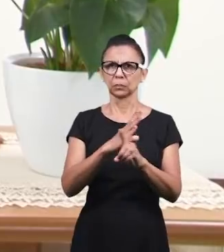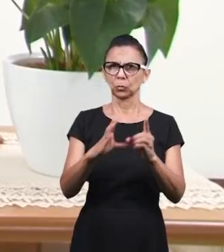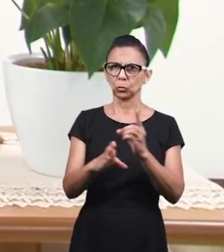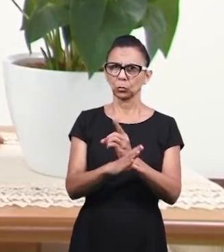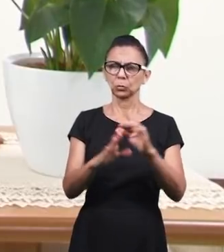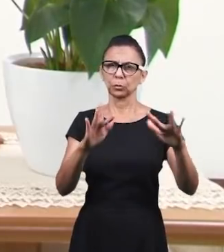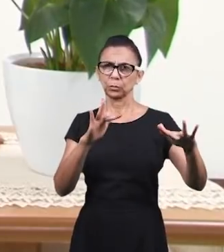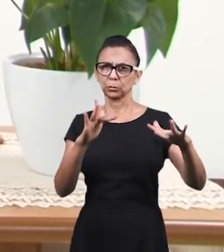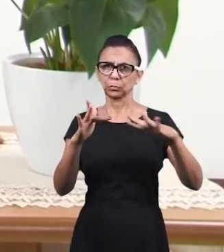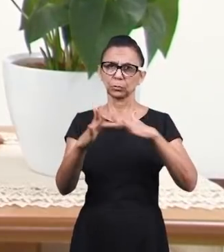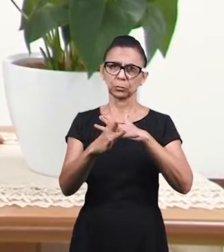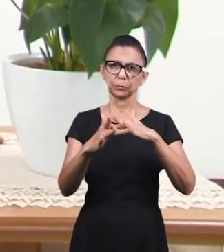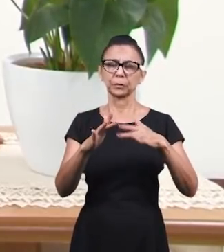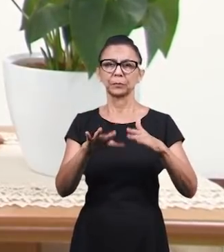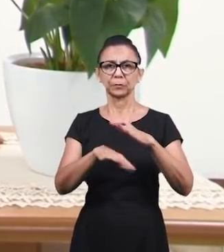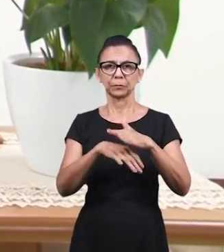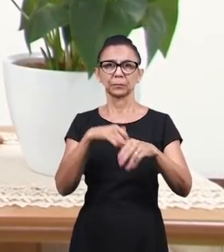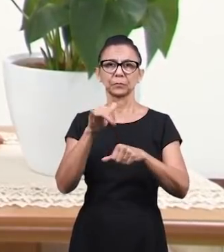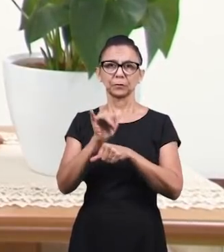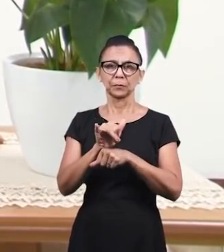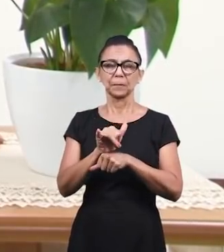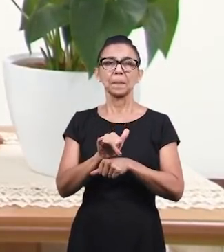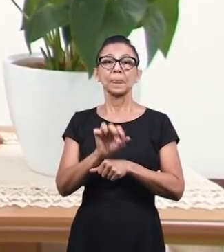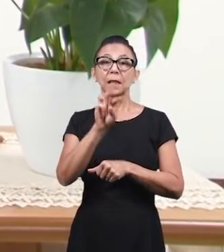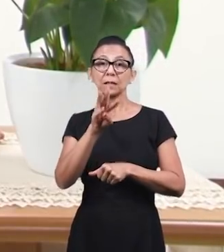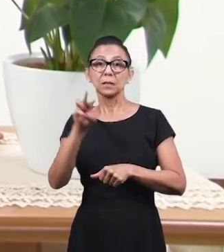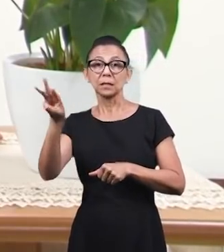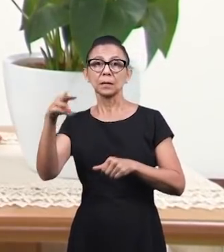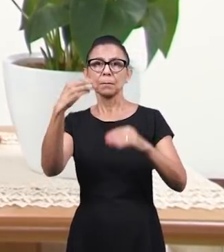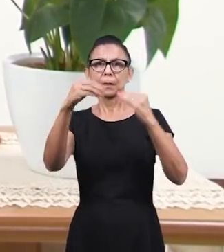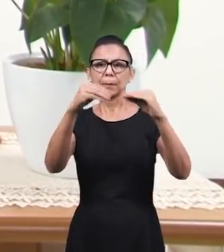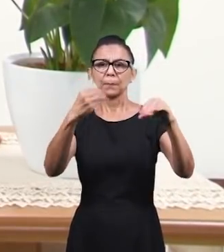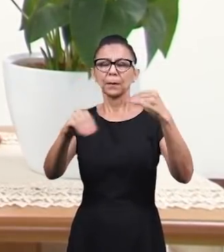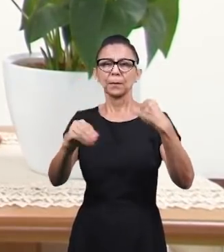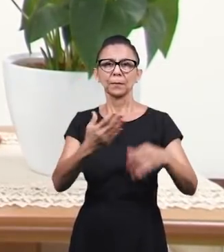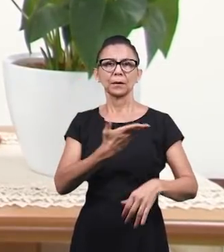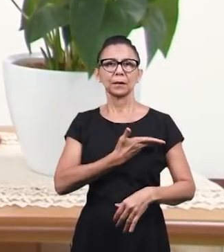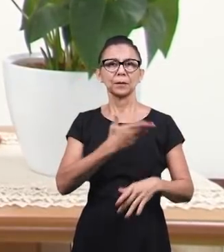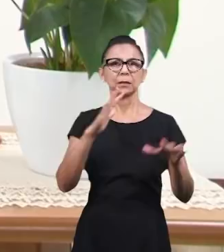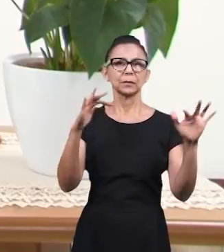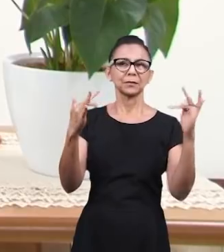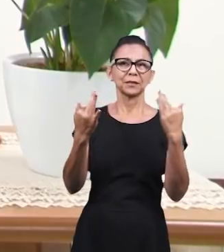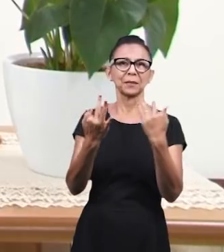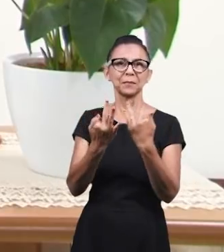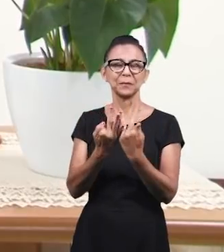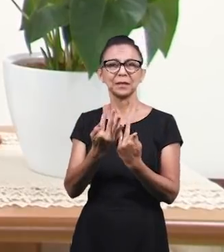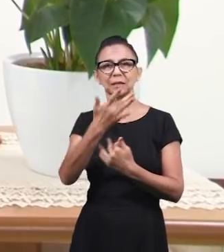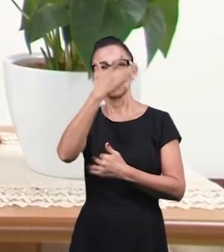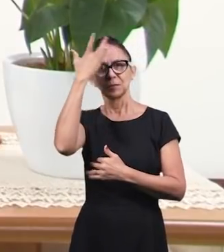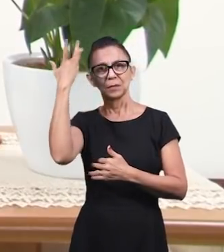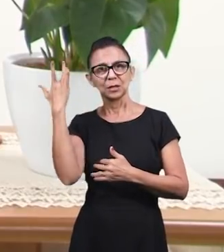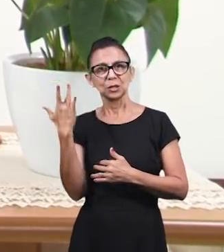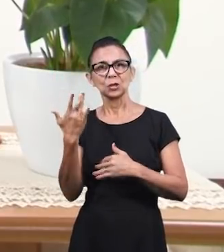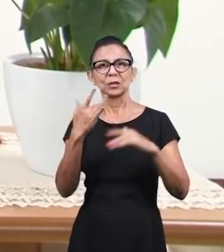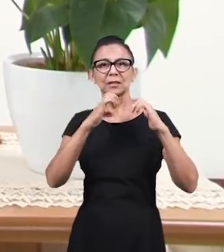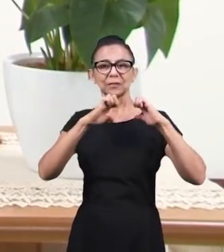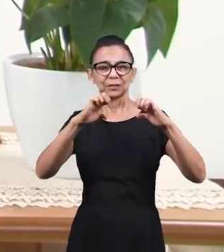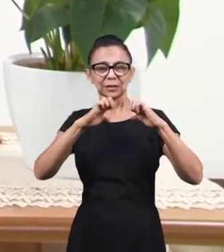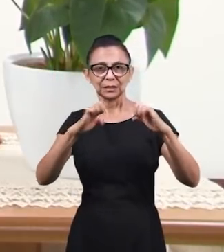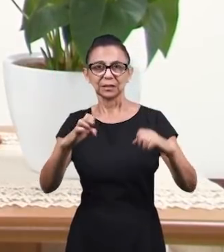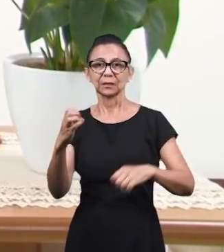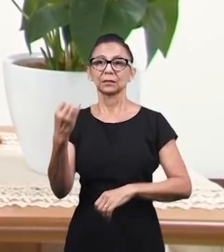nossos cultos transmitidos pelo YouTube. Mande o link para os seus amigos, familiares, aqueles que você está evangelizando.